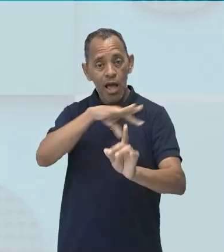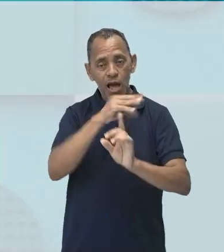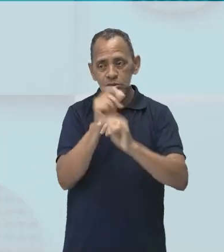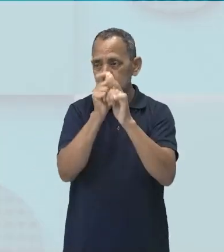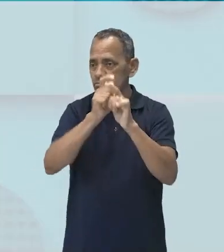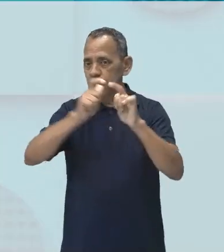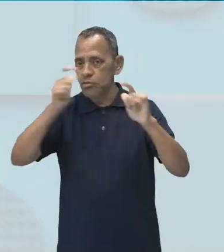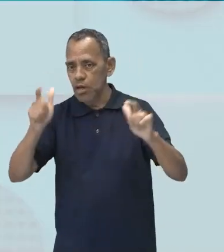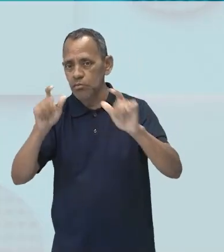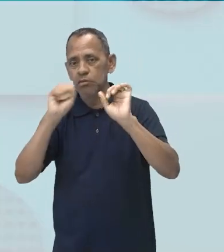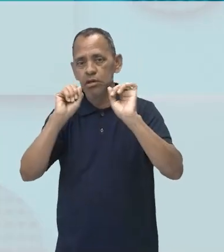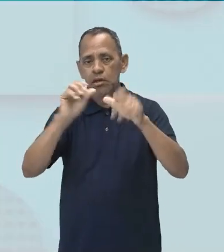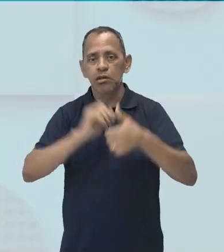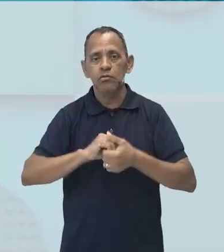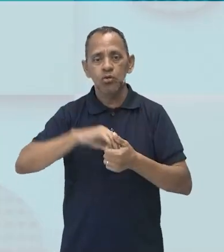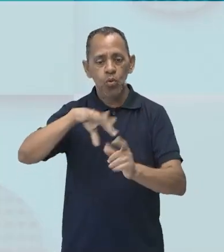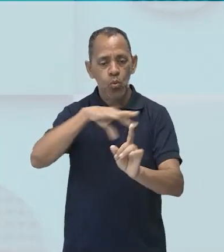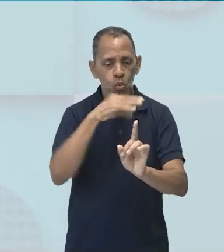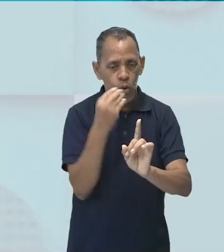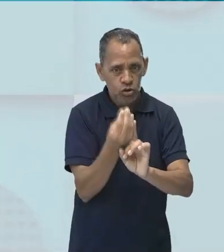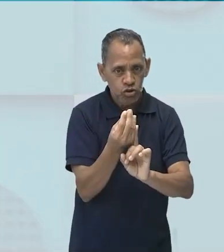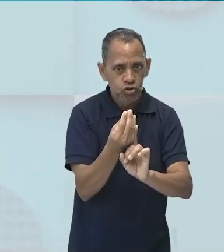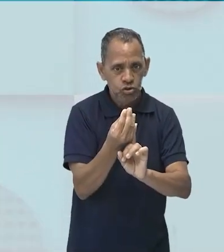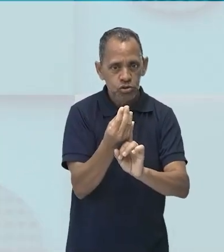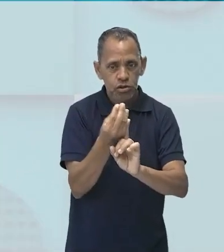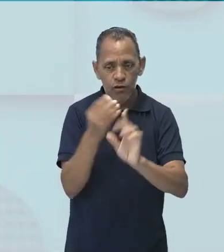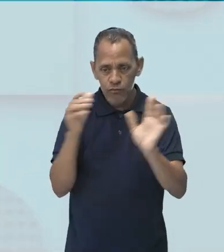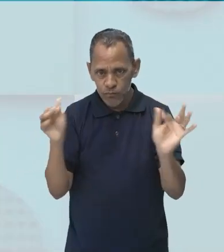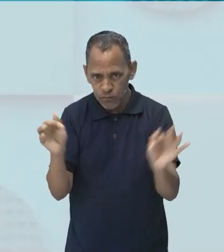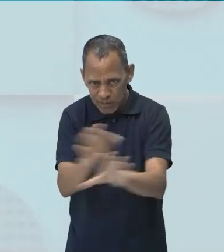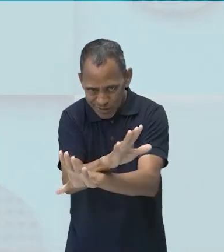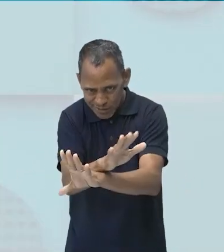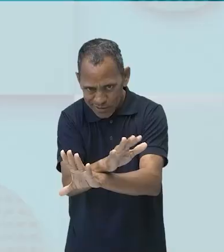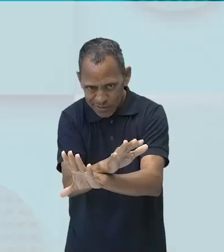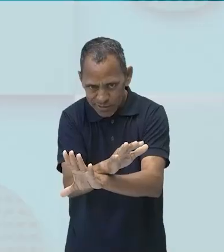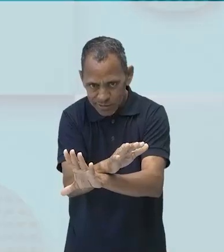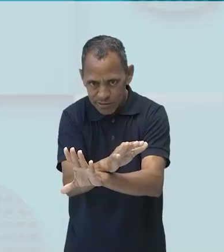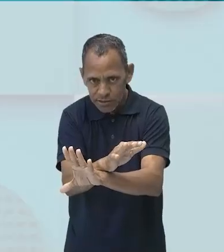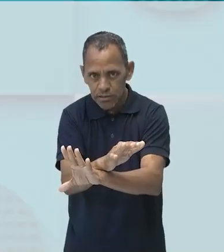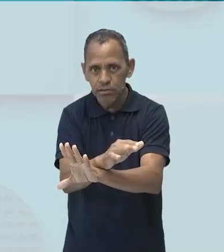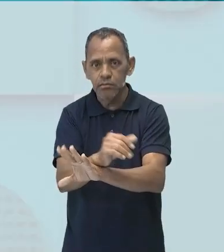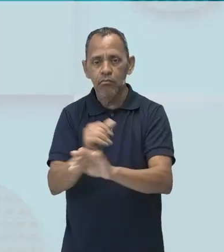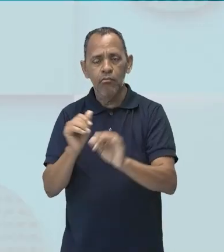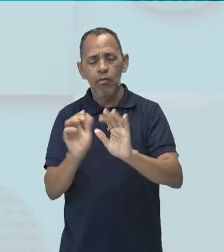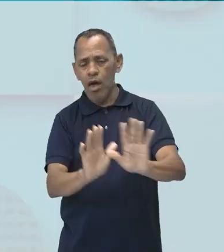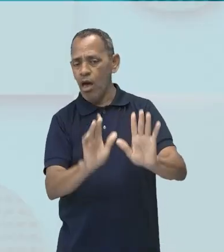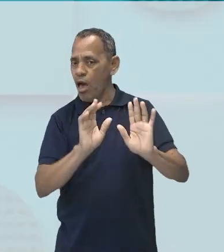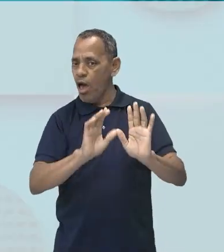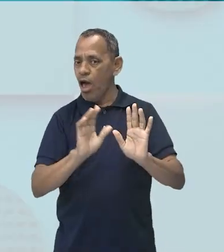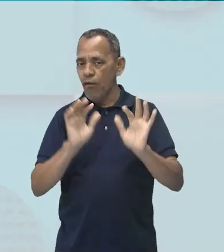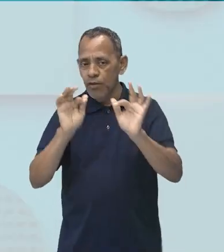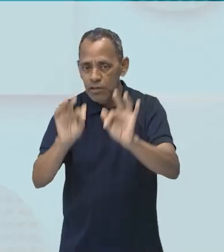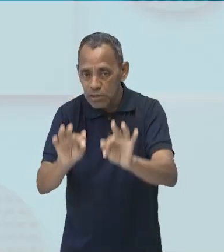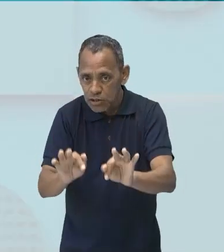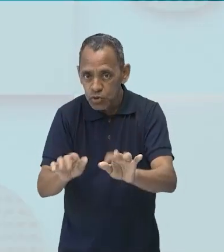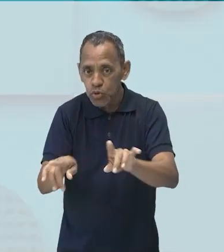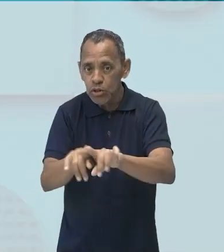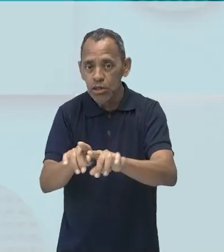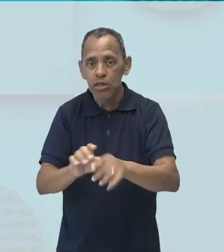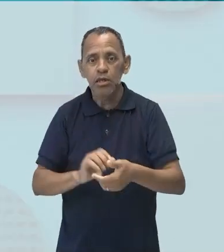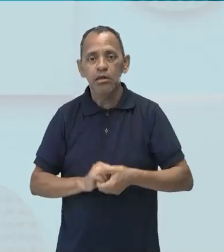ampla, que quando um artista acaba a sua obra de arte, ele finalizou para ele, mas quando ele entrega